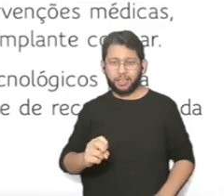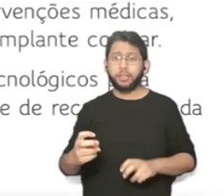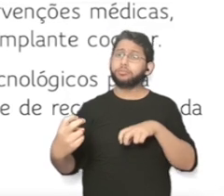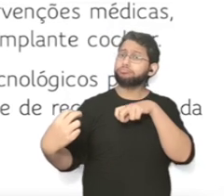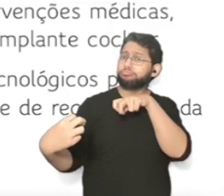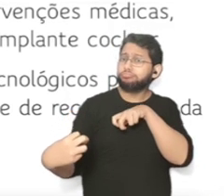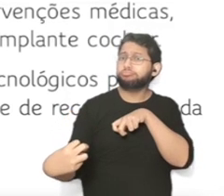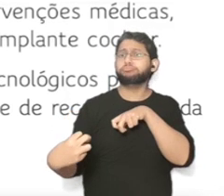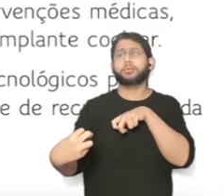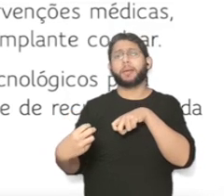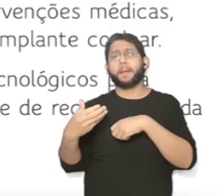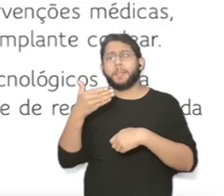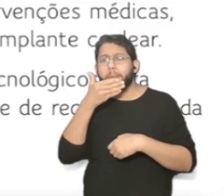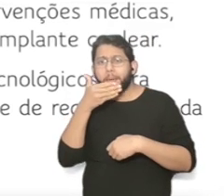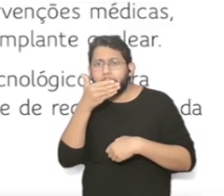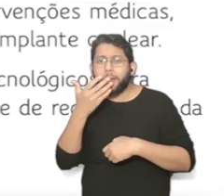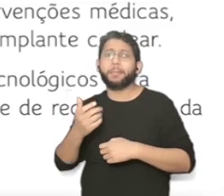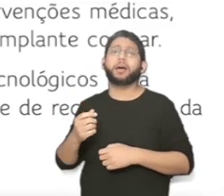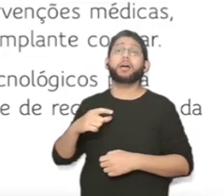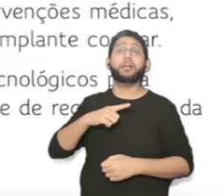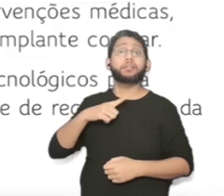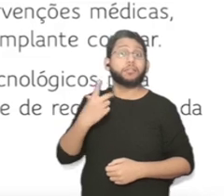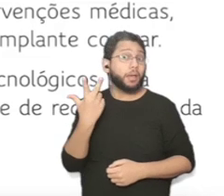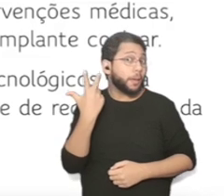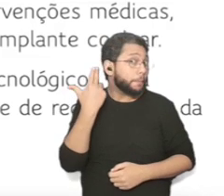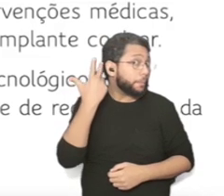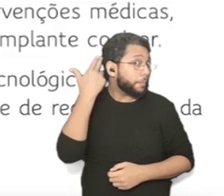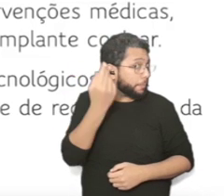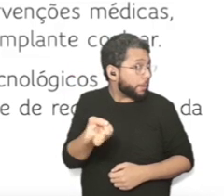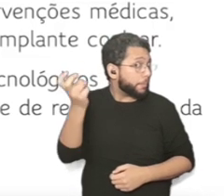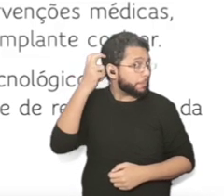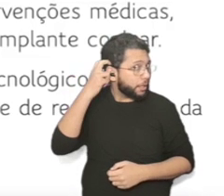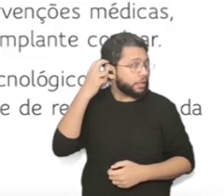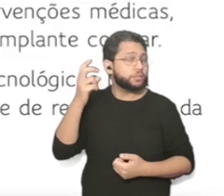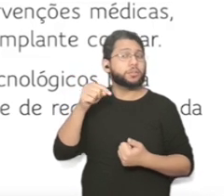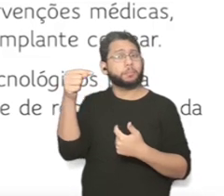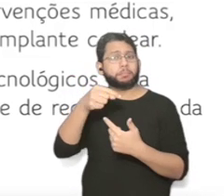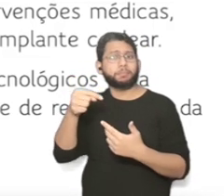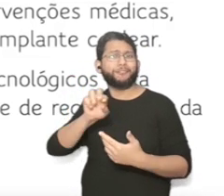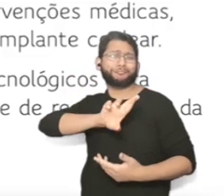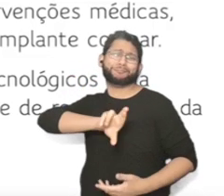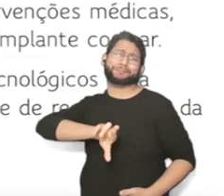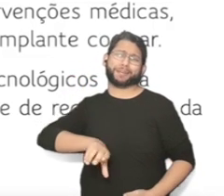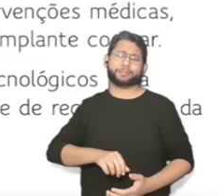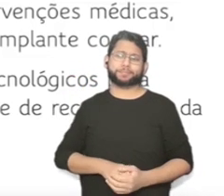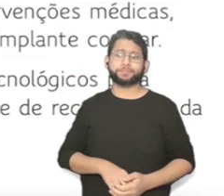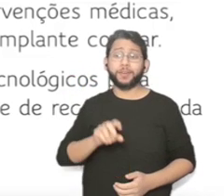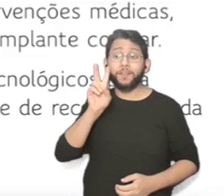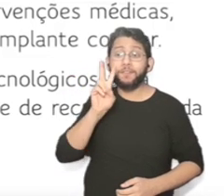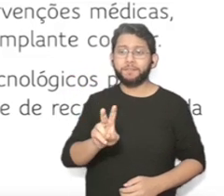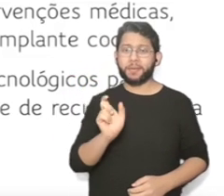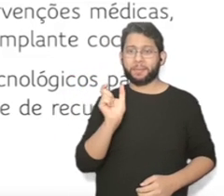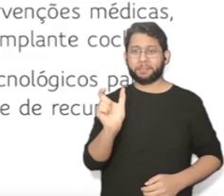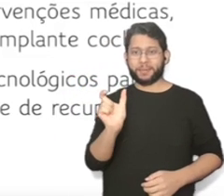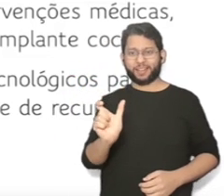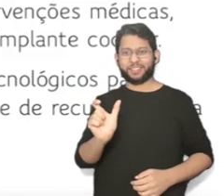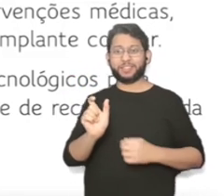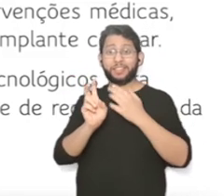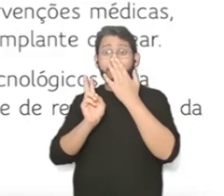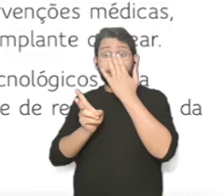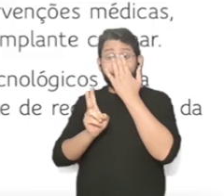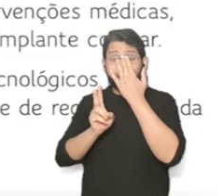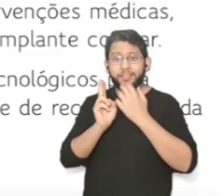e intervenções médicas, tal como a cirurgia do implante coclear. Por meio dessas palavras, vocês vão ver